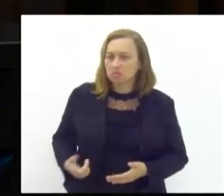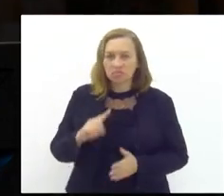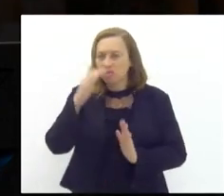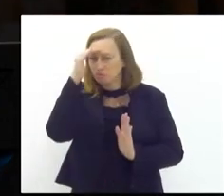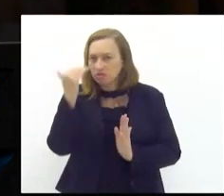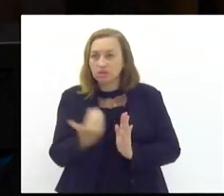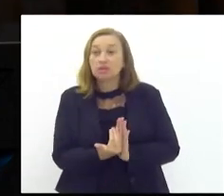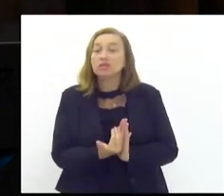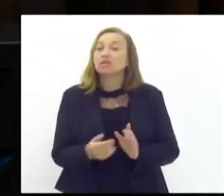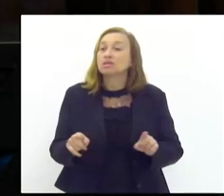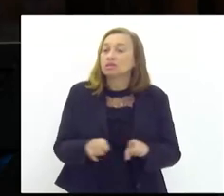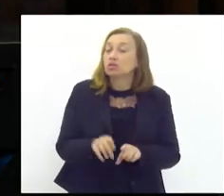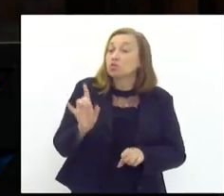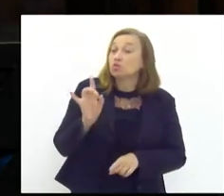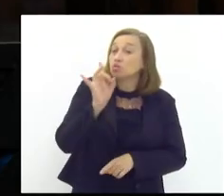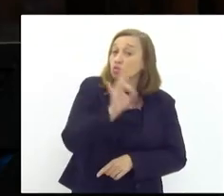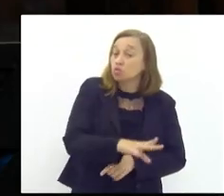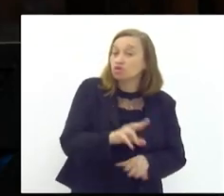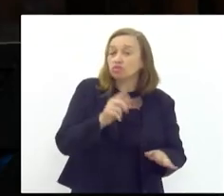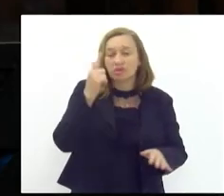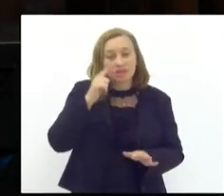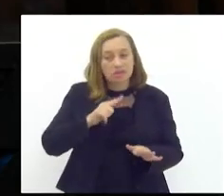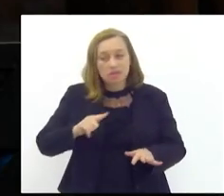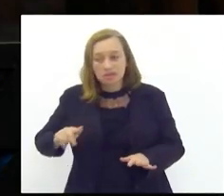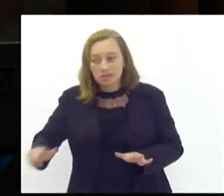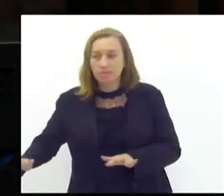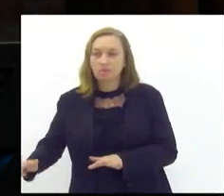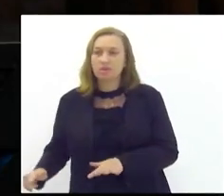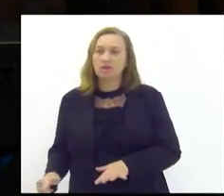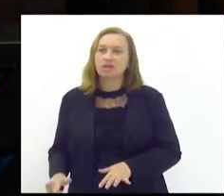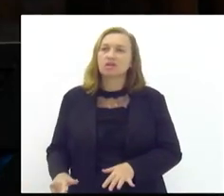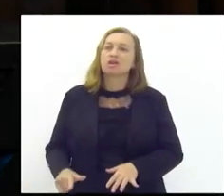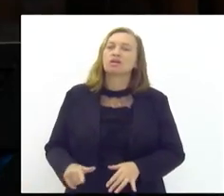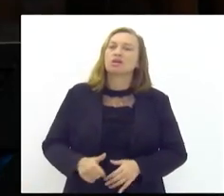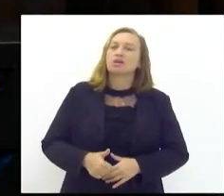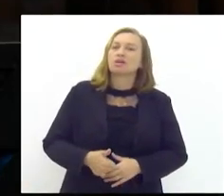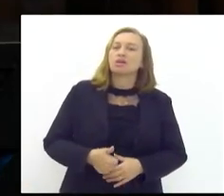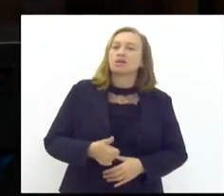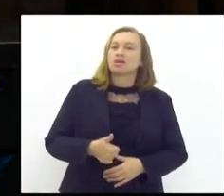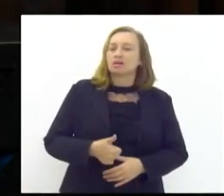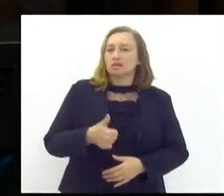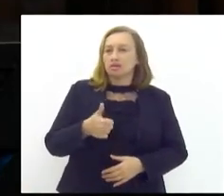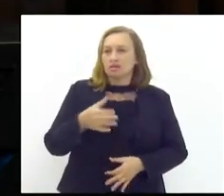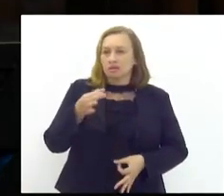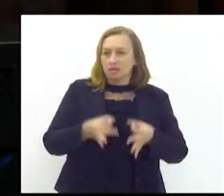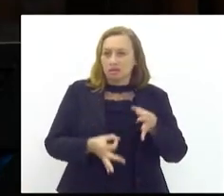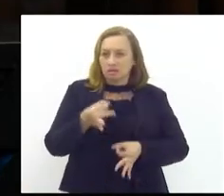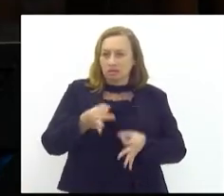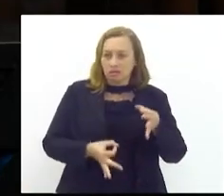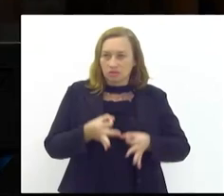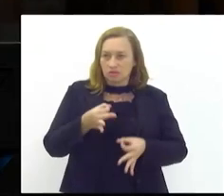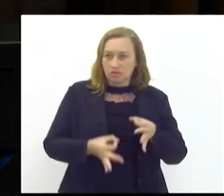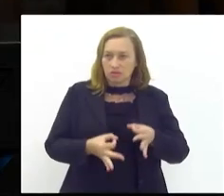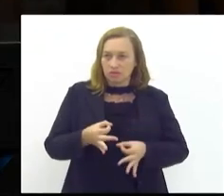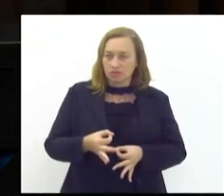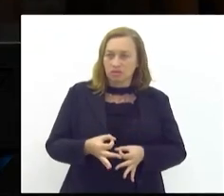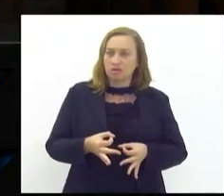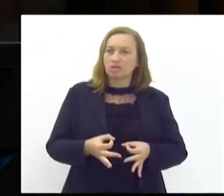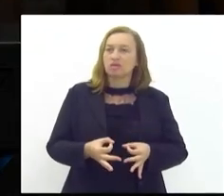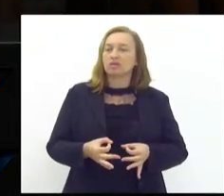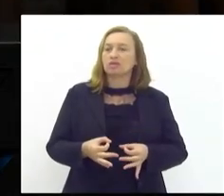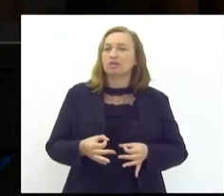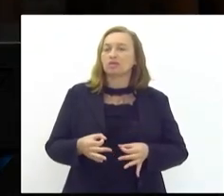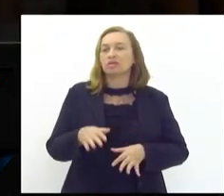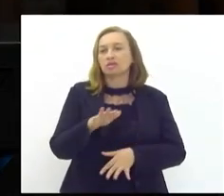tanto é que na última semana uma liminar da Primeira Vara da Infância do Tribunal de Justiça